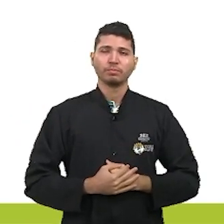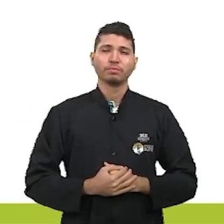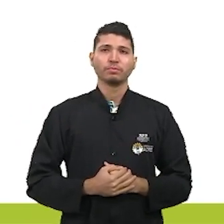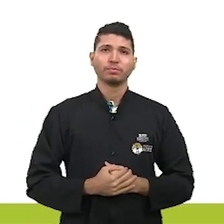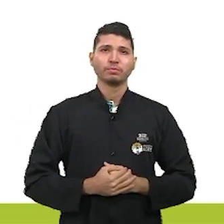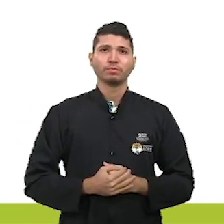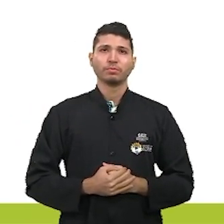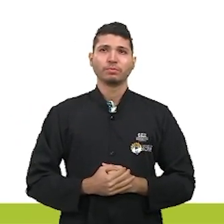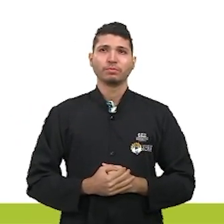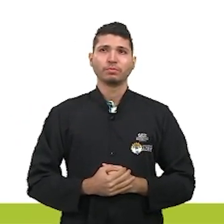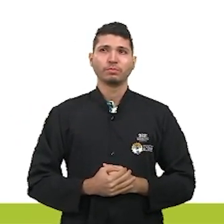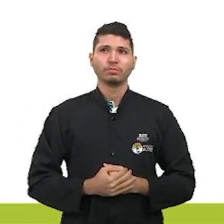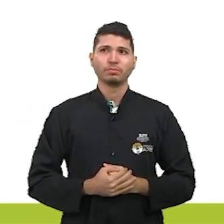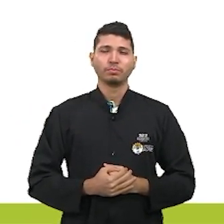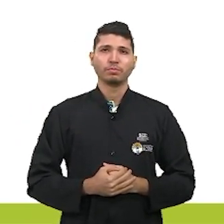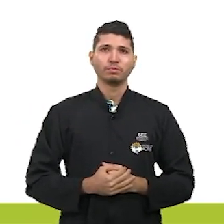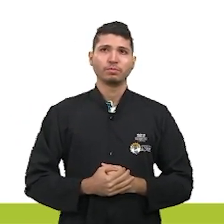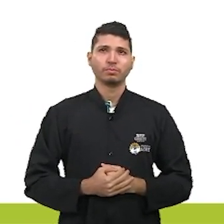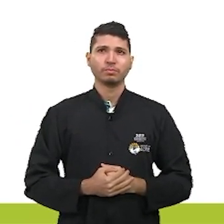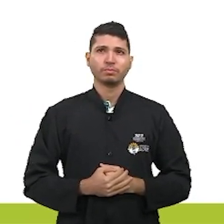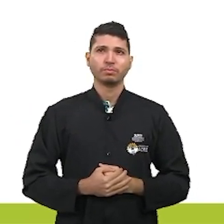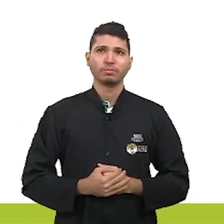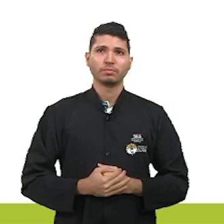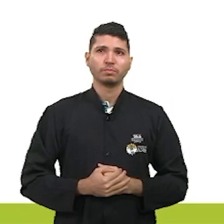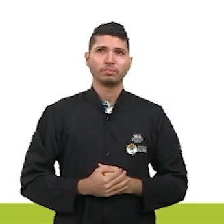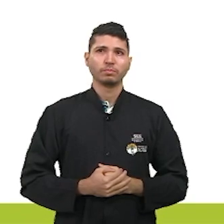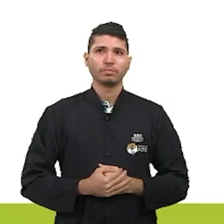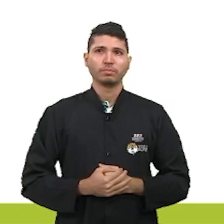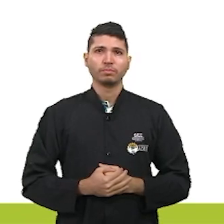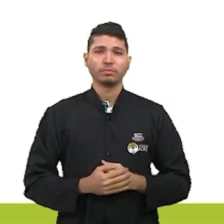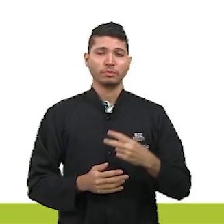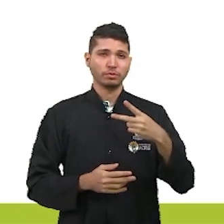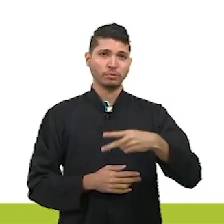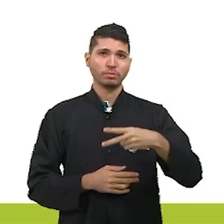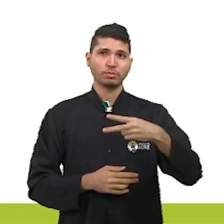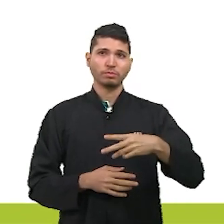Isso vai dar exatamente 720.